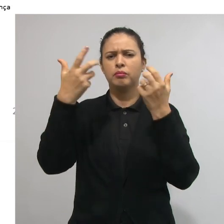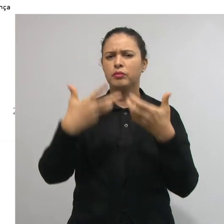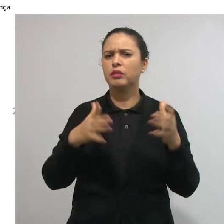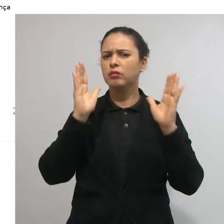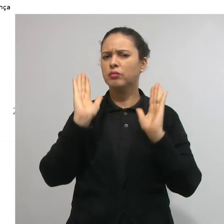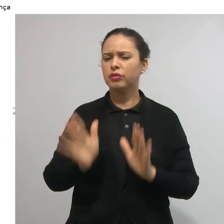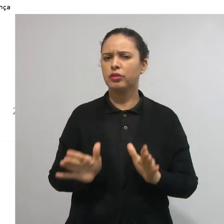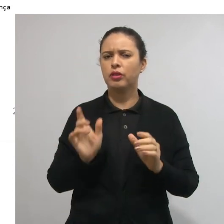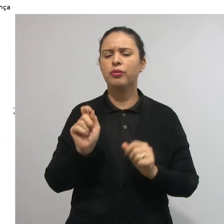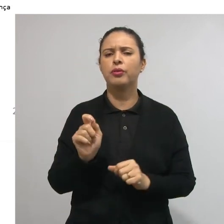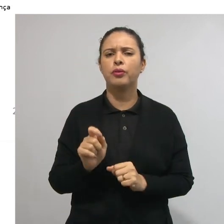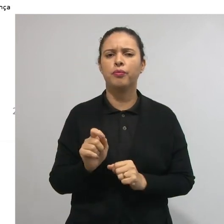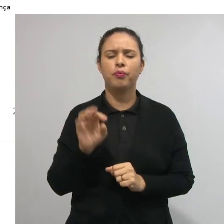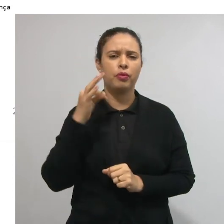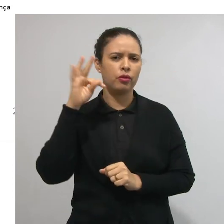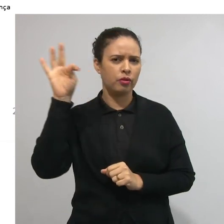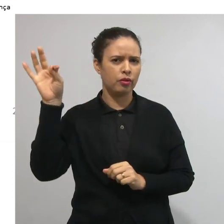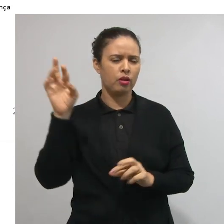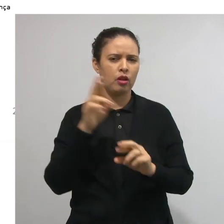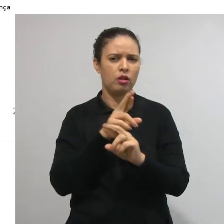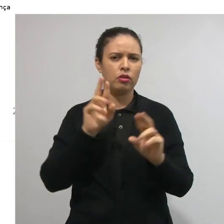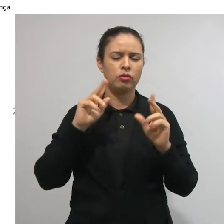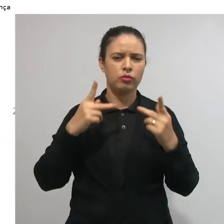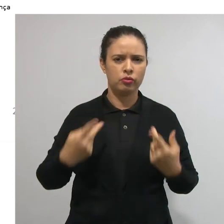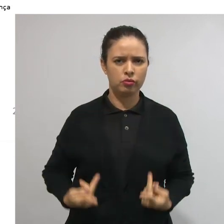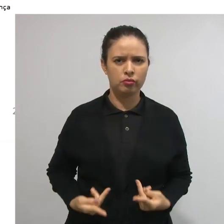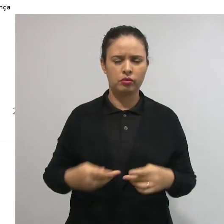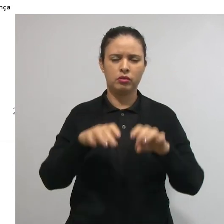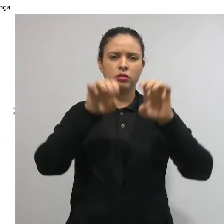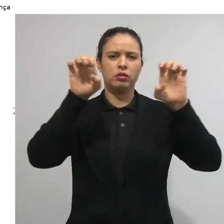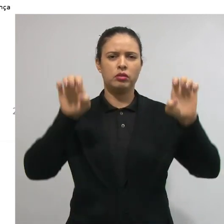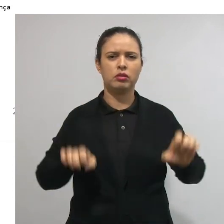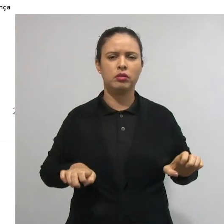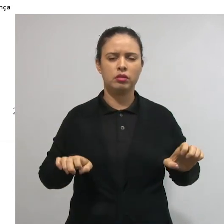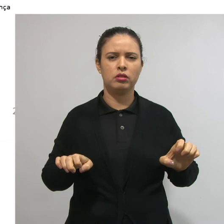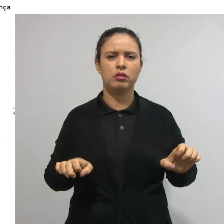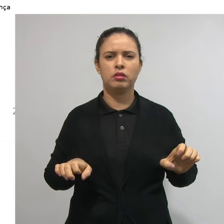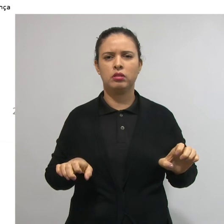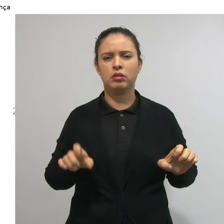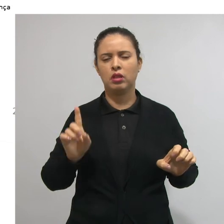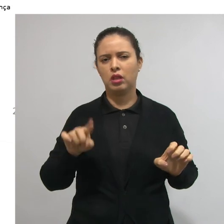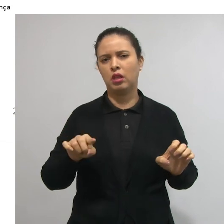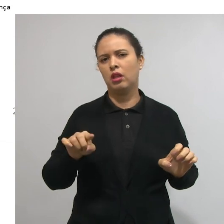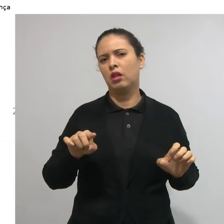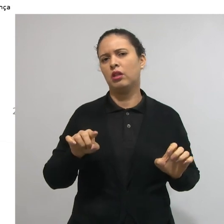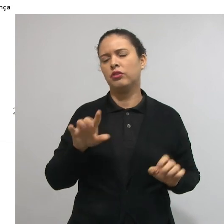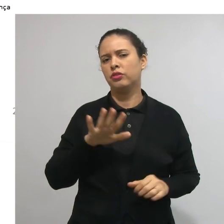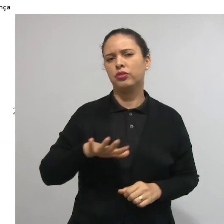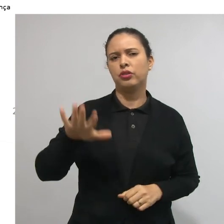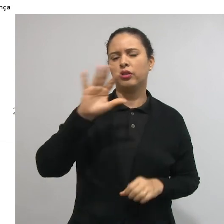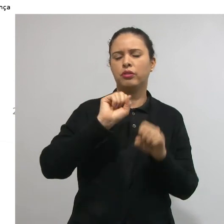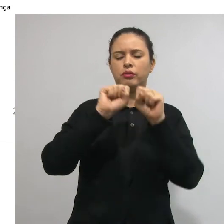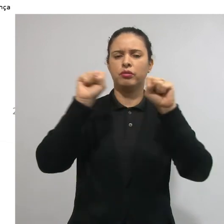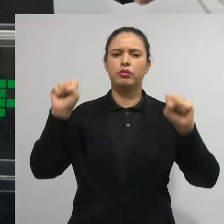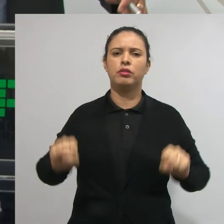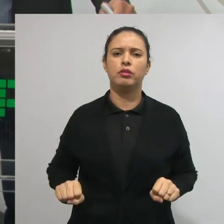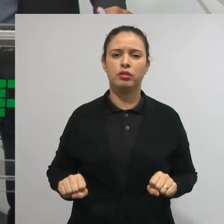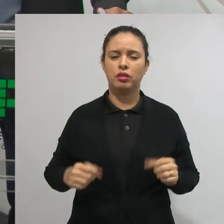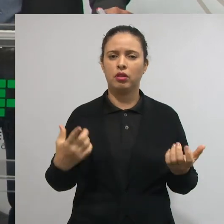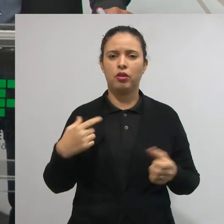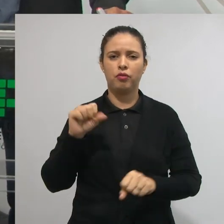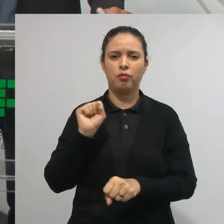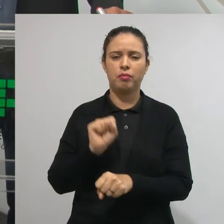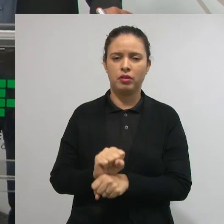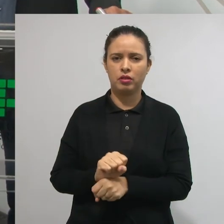então da teoria das relações humanas, da estruturalista e também da teoria geral dos sistemas. Fico